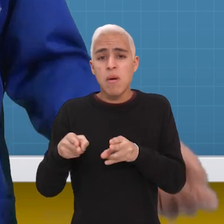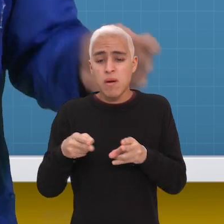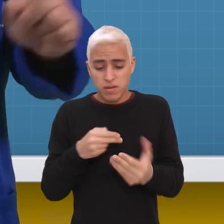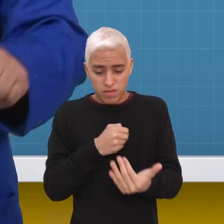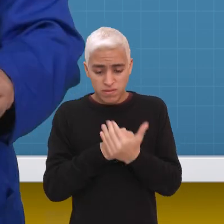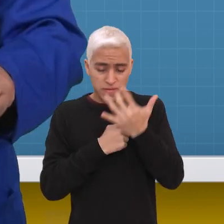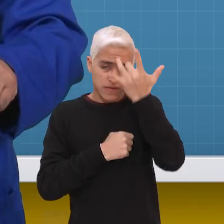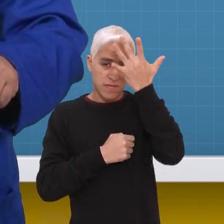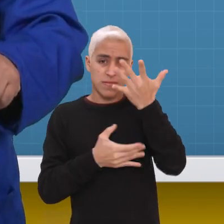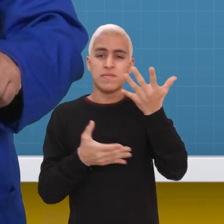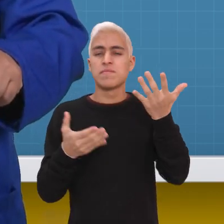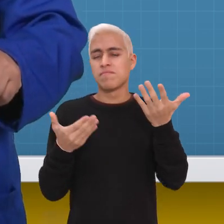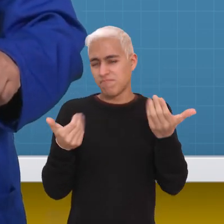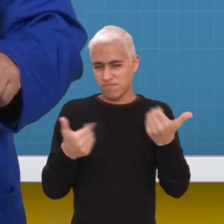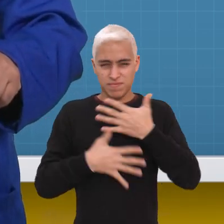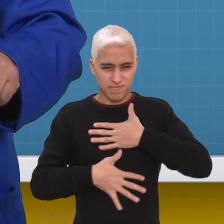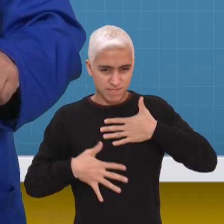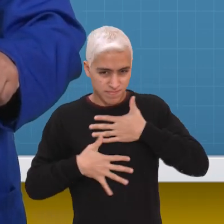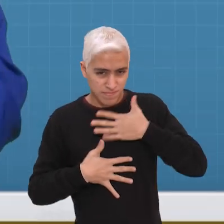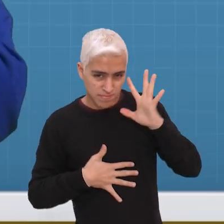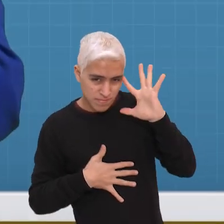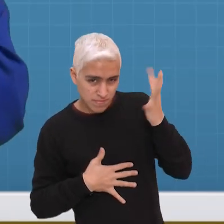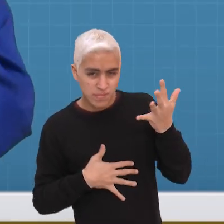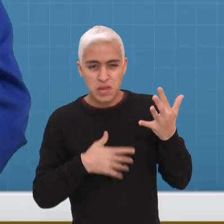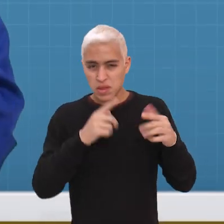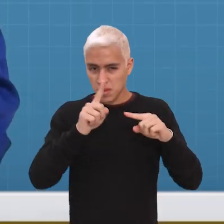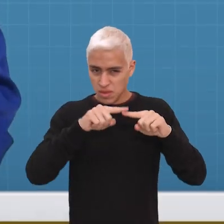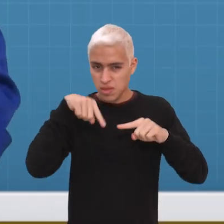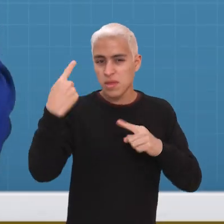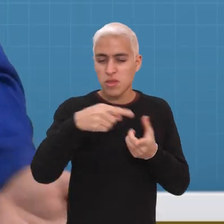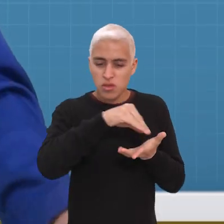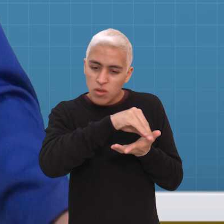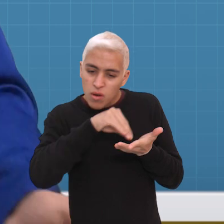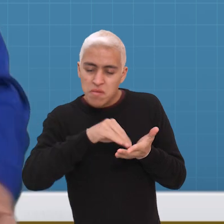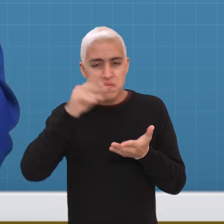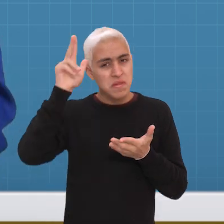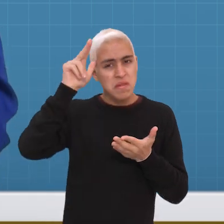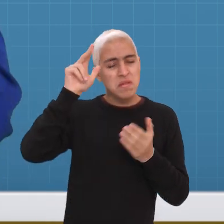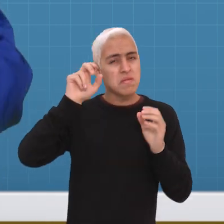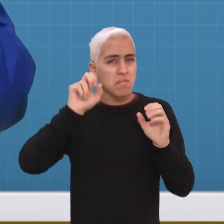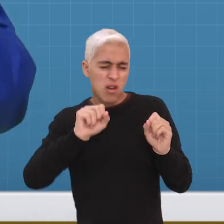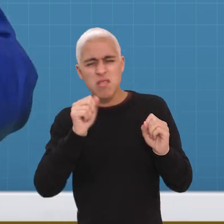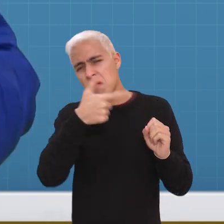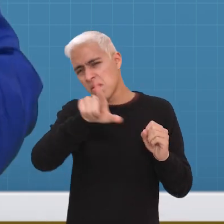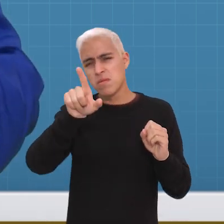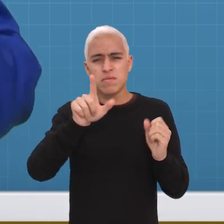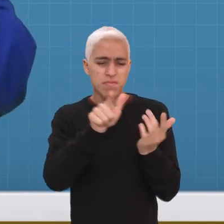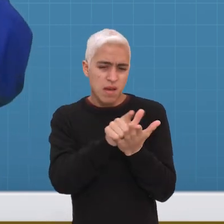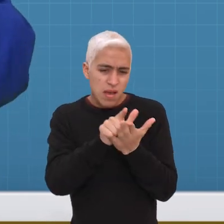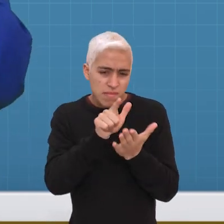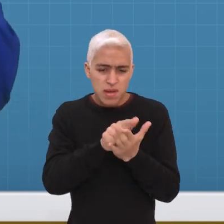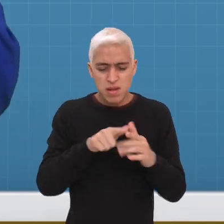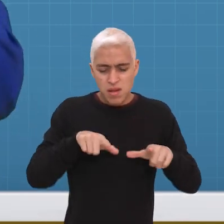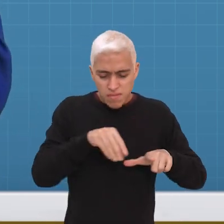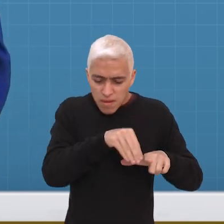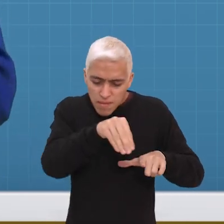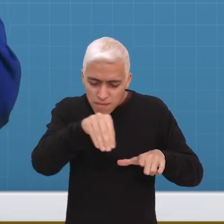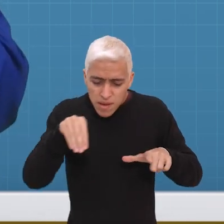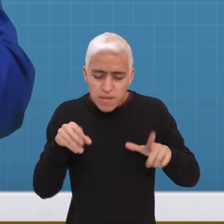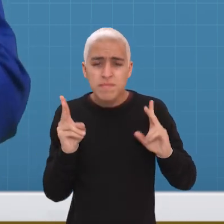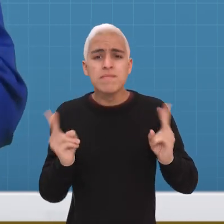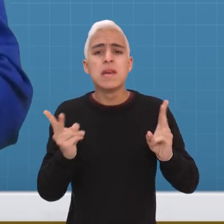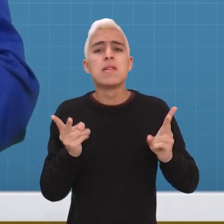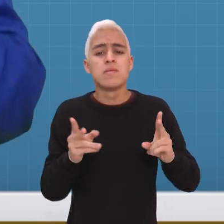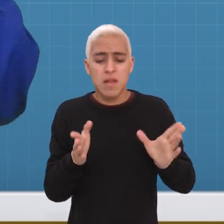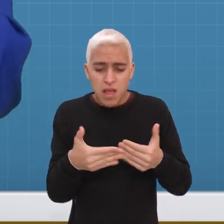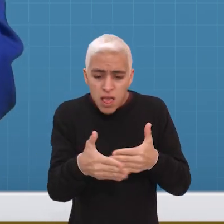iguais. Gostaram do problema? Joguem depois, não precisa ser xadrez. Pegue um papel, faça os quadrados,